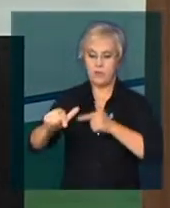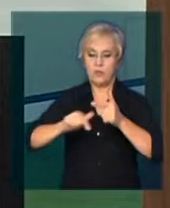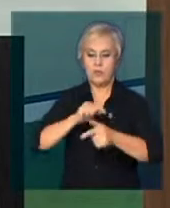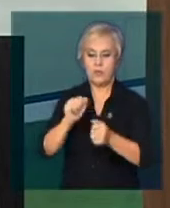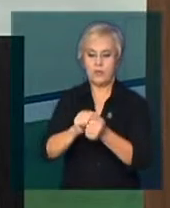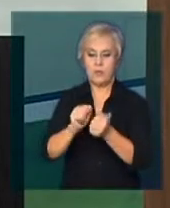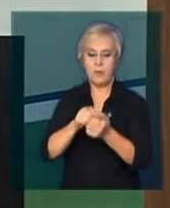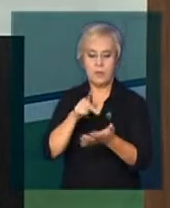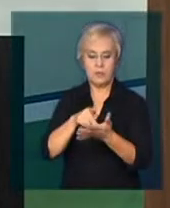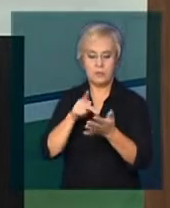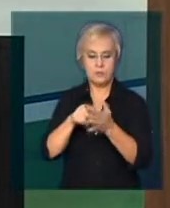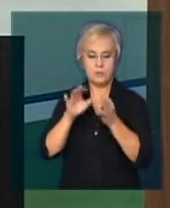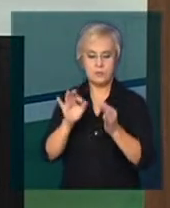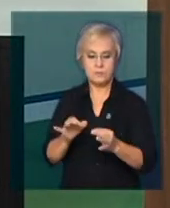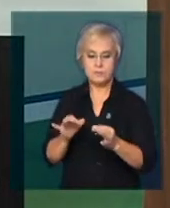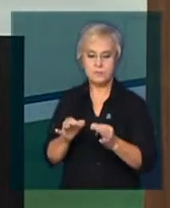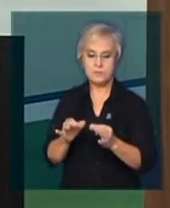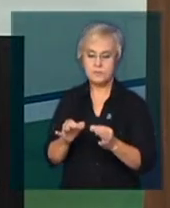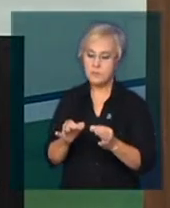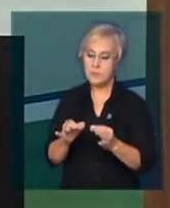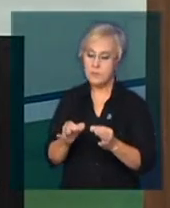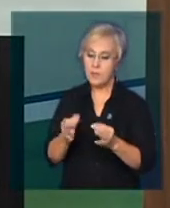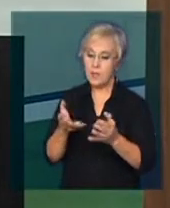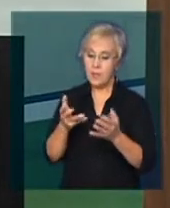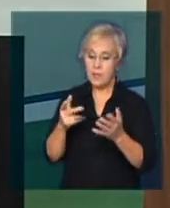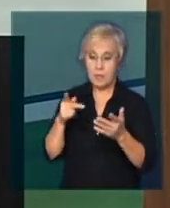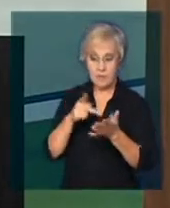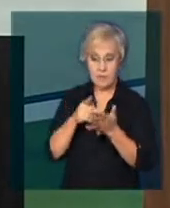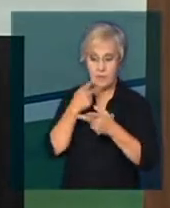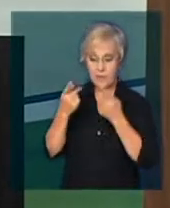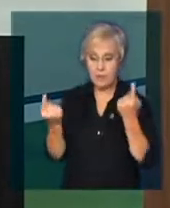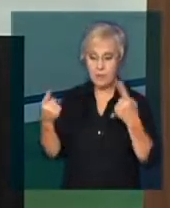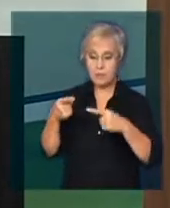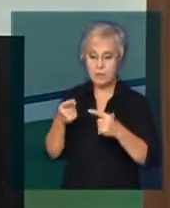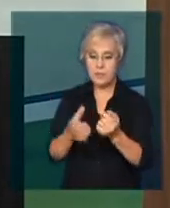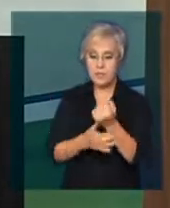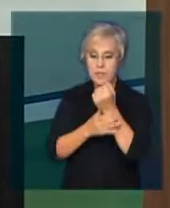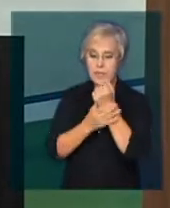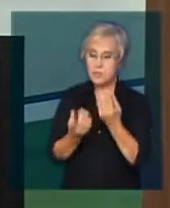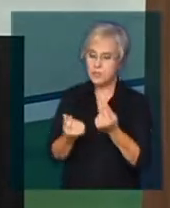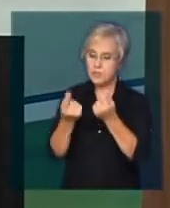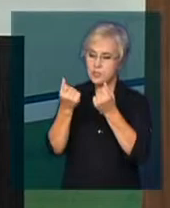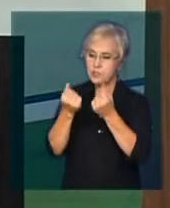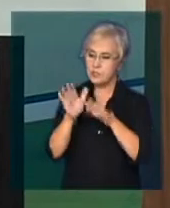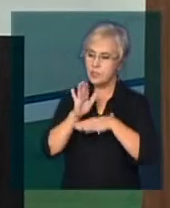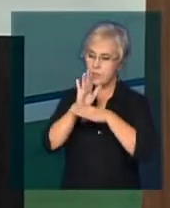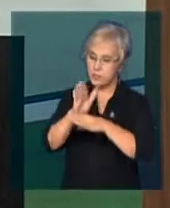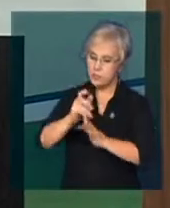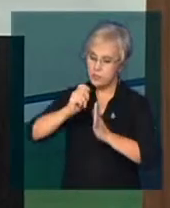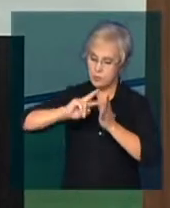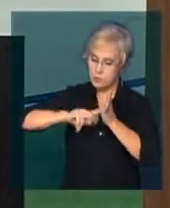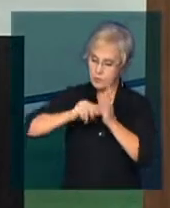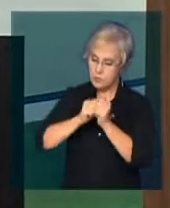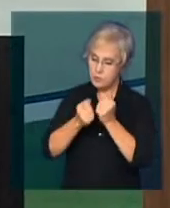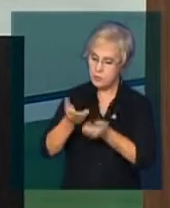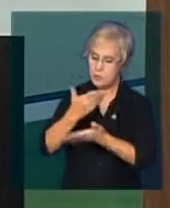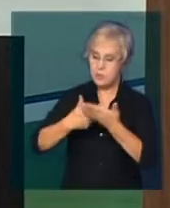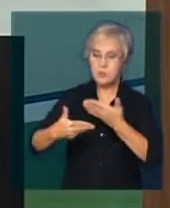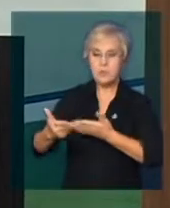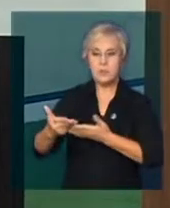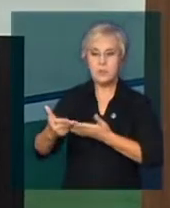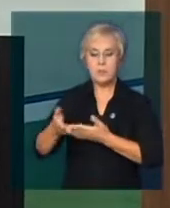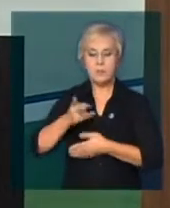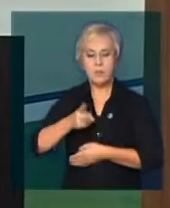verdadeiro objetivo, que é garantir os recursos financeiros da contribuição sindical no sindicato preponderante,